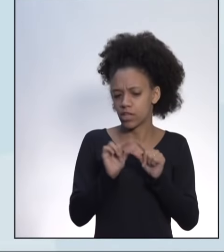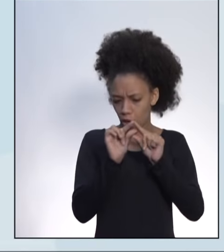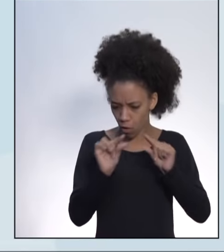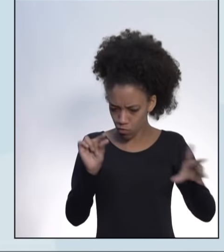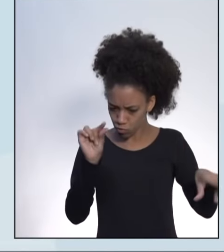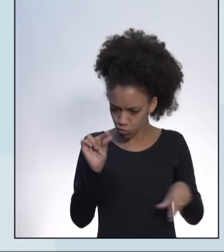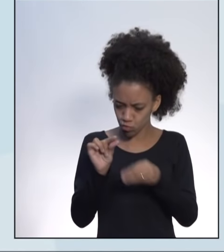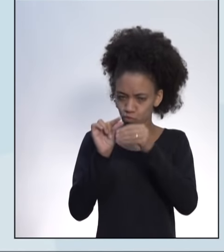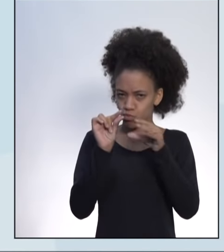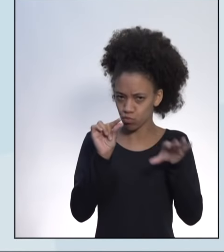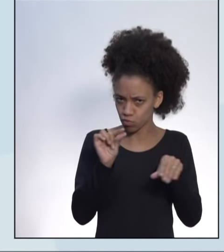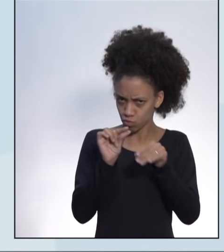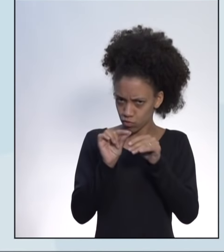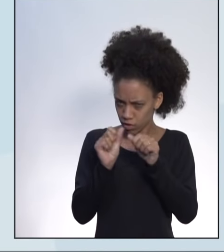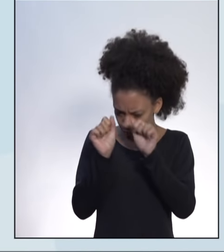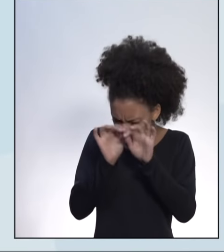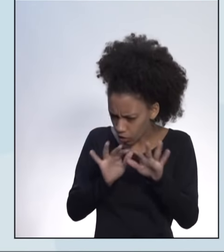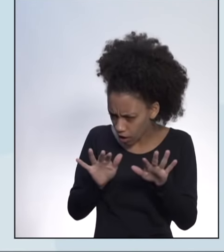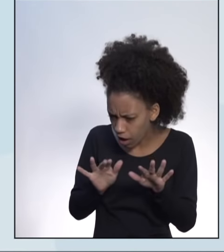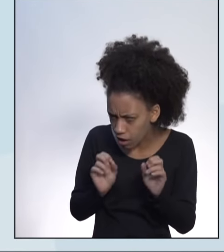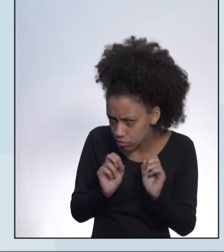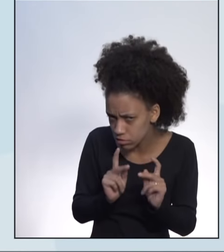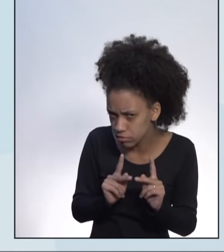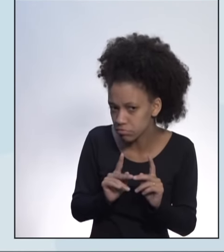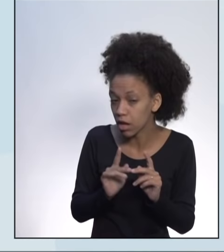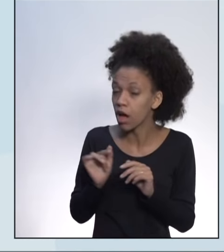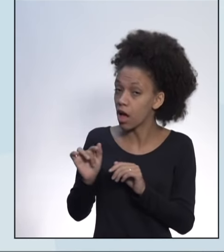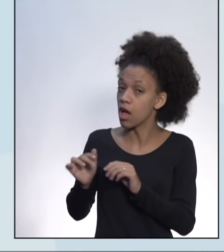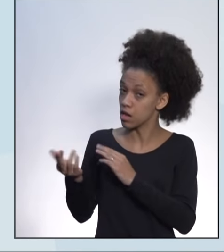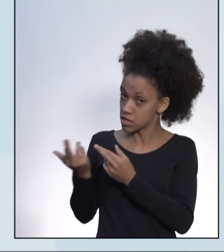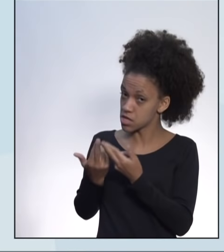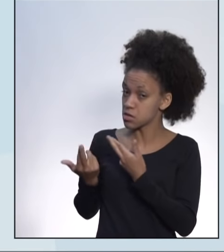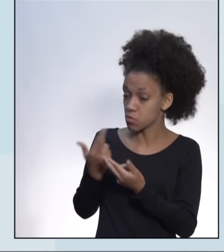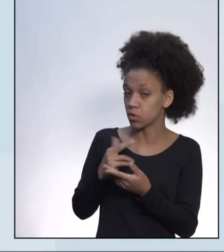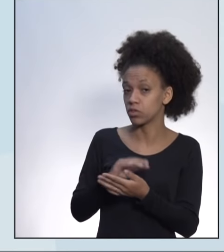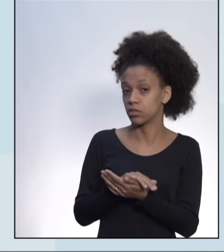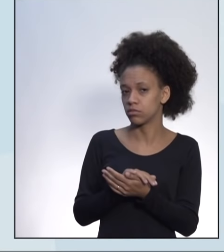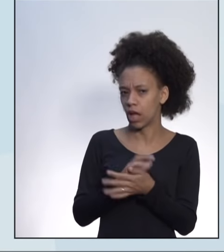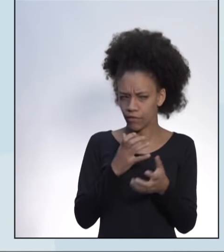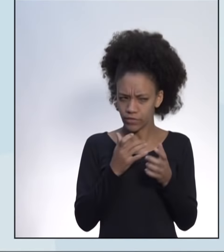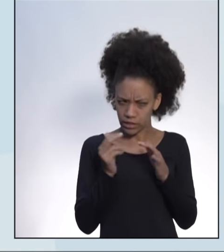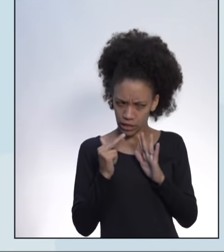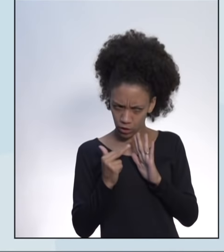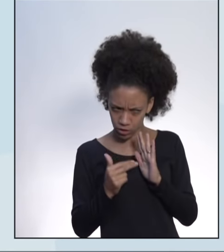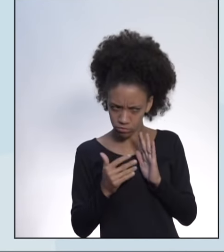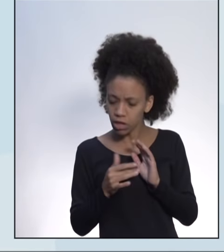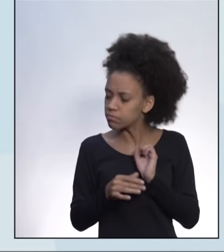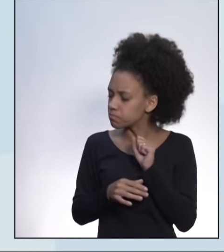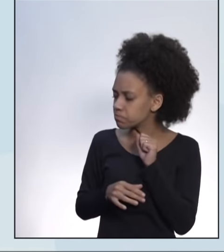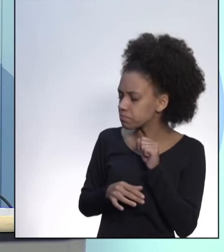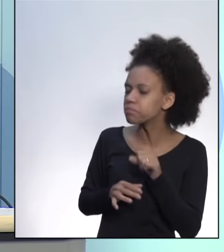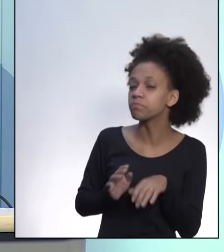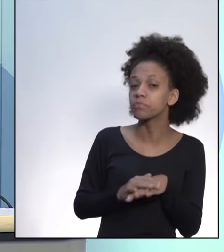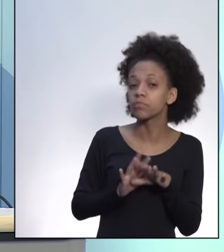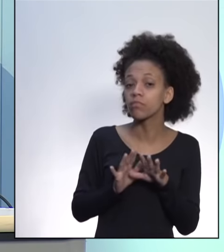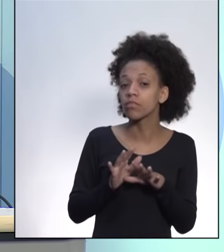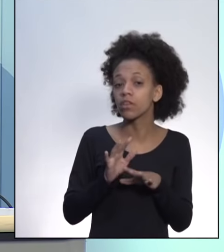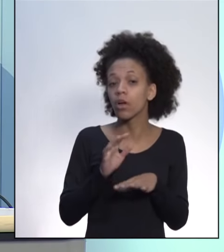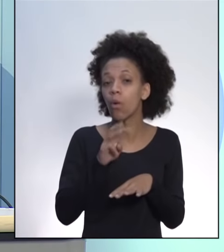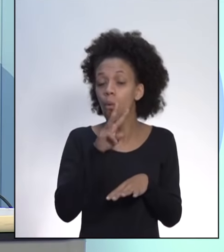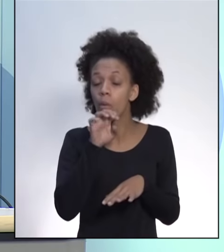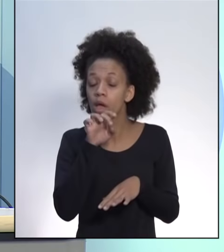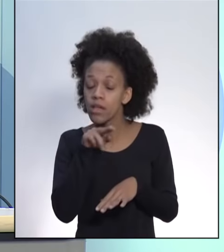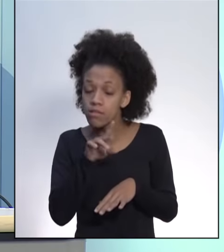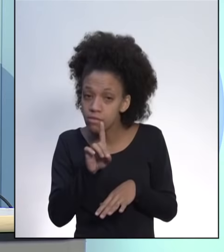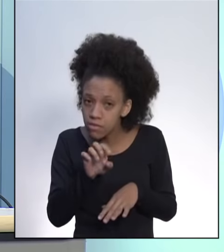ok será que ficou claro para eles anthony coisas estão respondendo já quer que eu olhei agora o ender